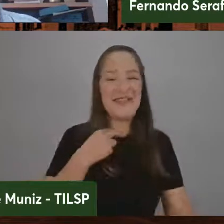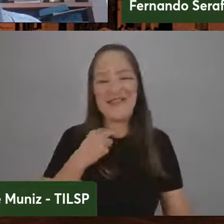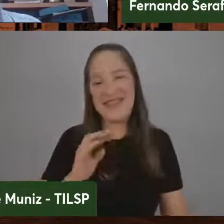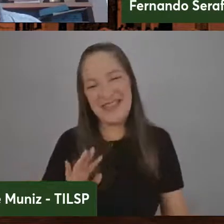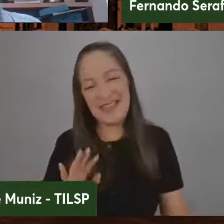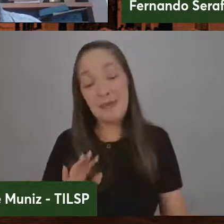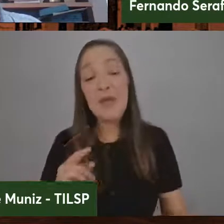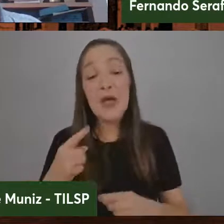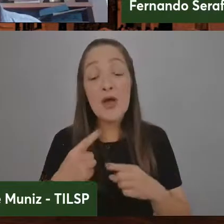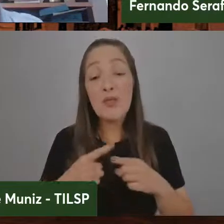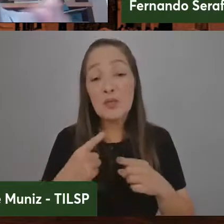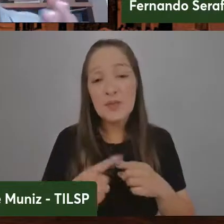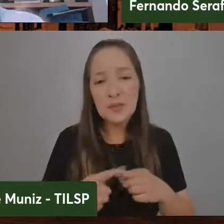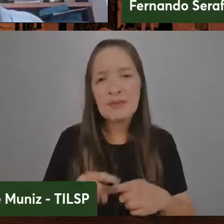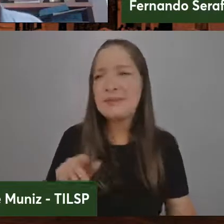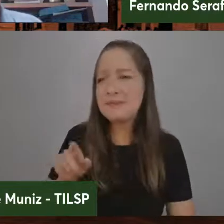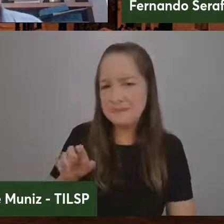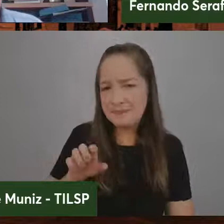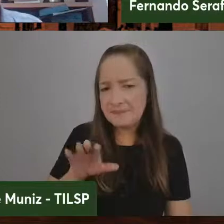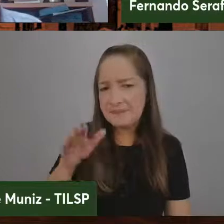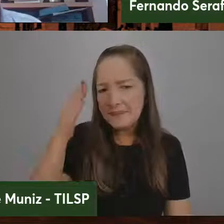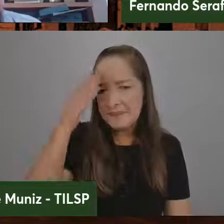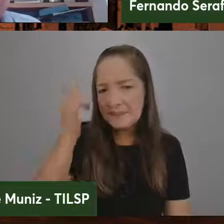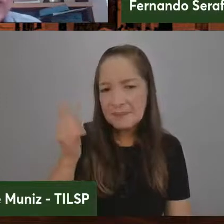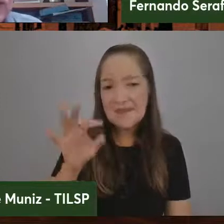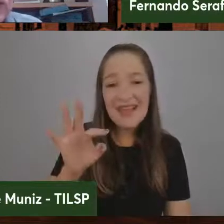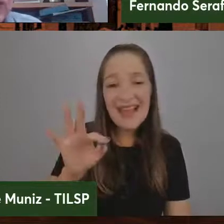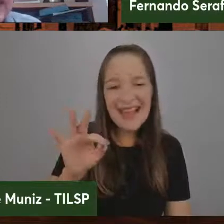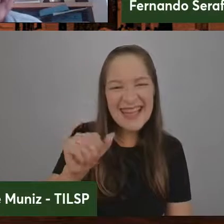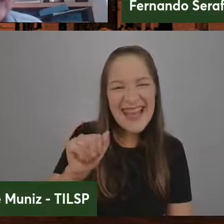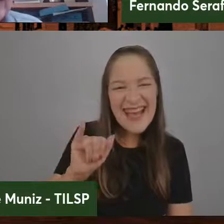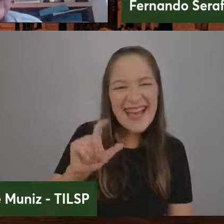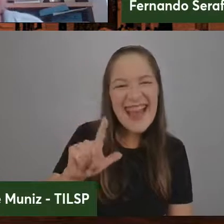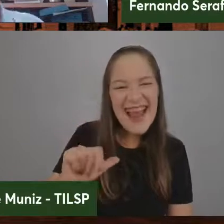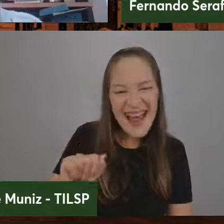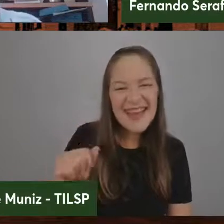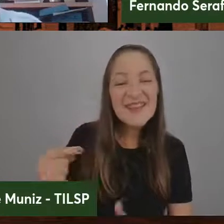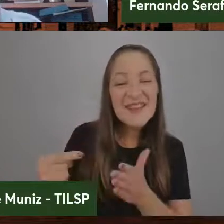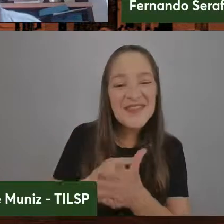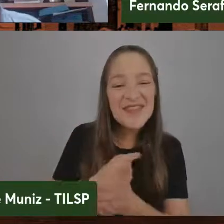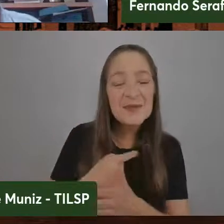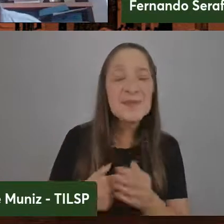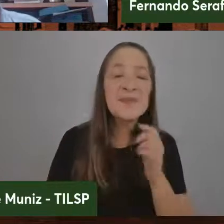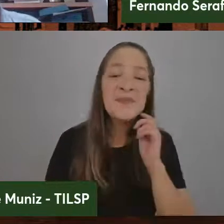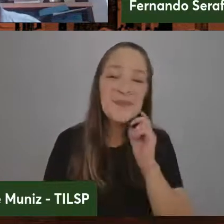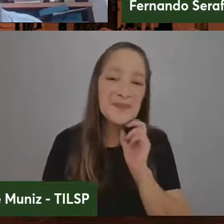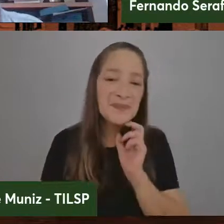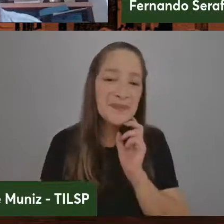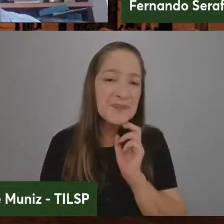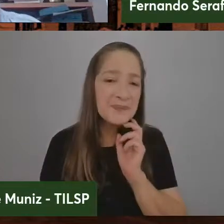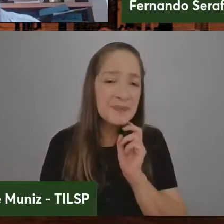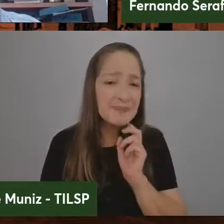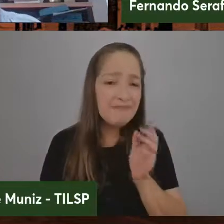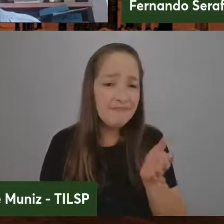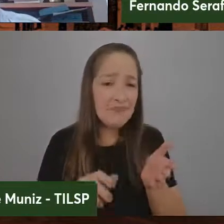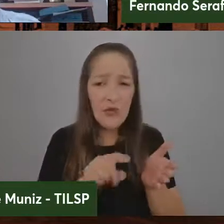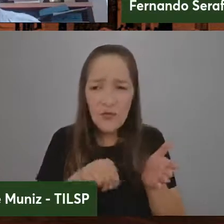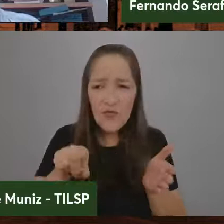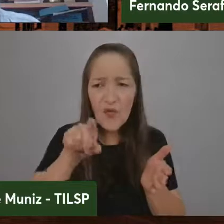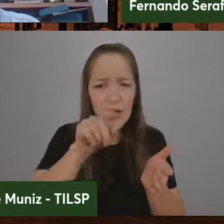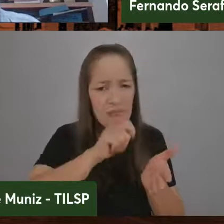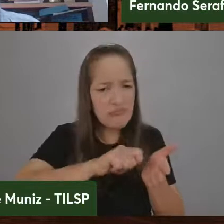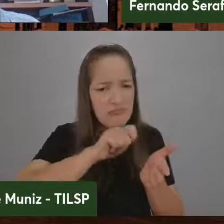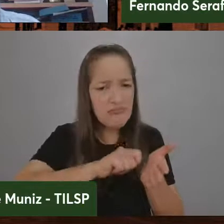coisa, sabe, Fernando, e a Tayla, né, que perguntou, vocês que escrevem também, que